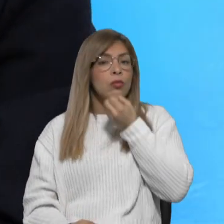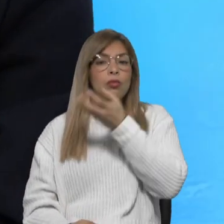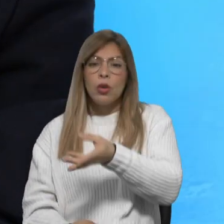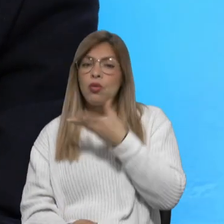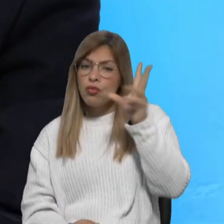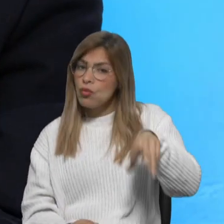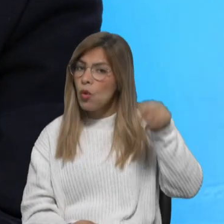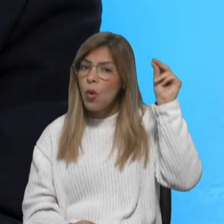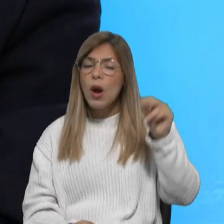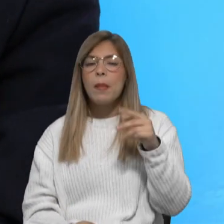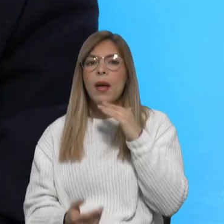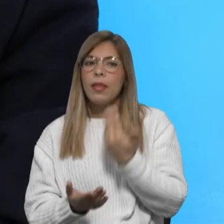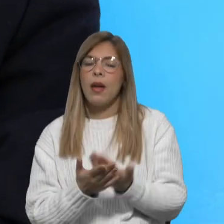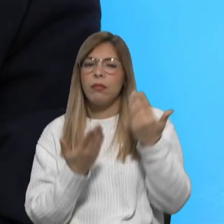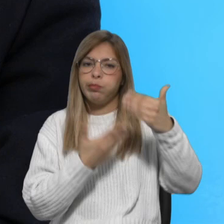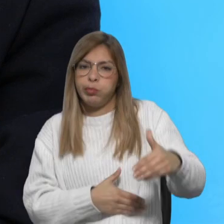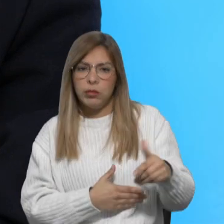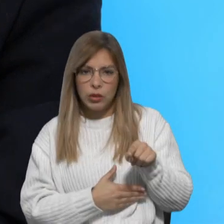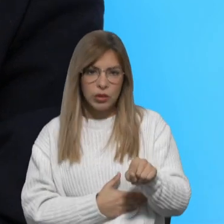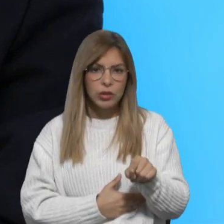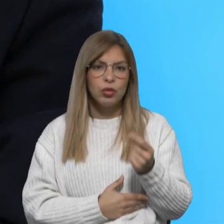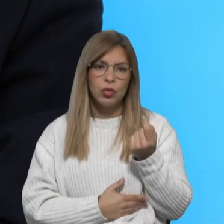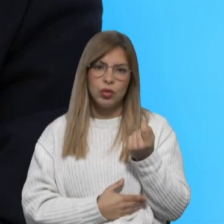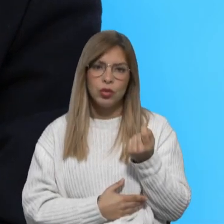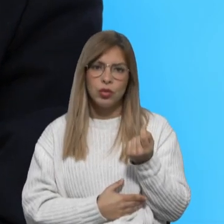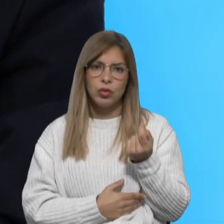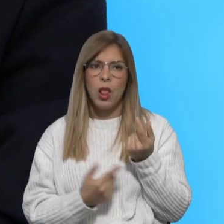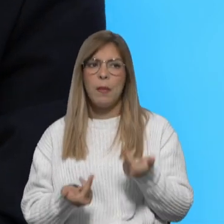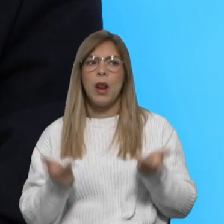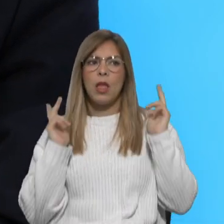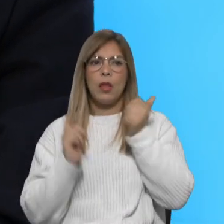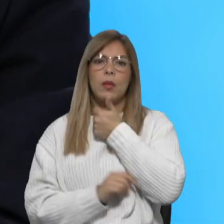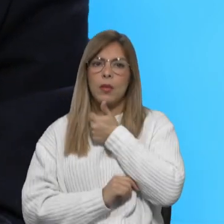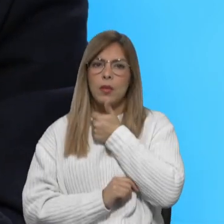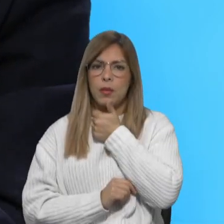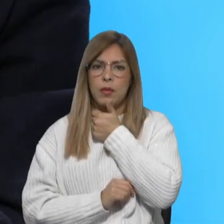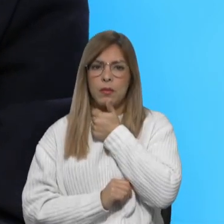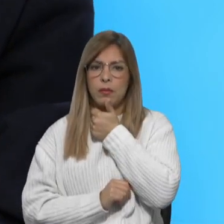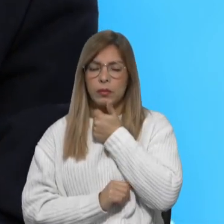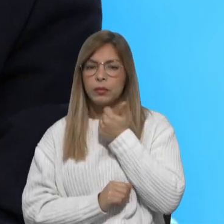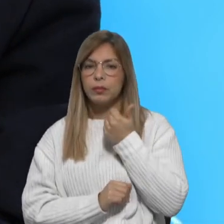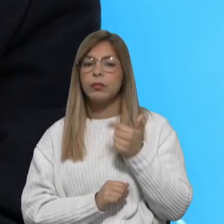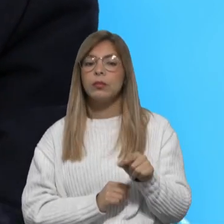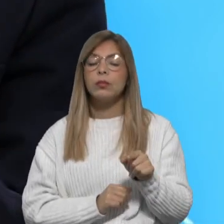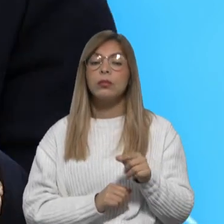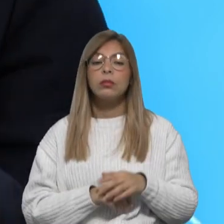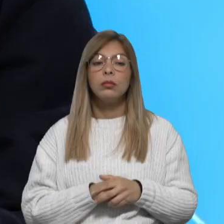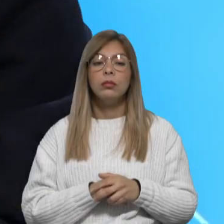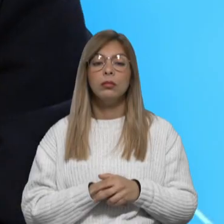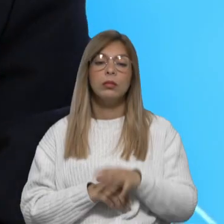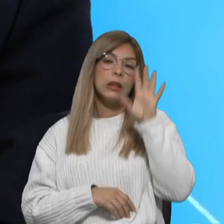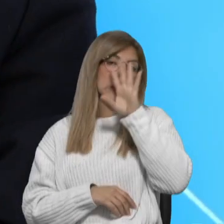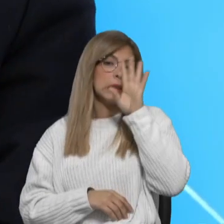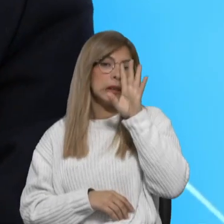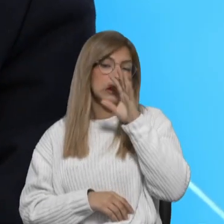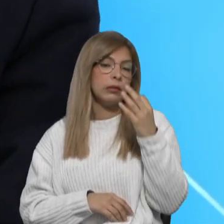e que podem condicionar, no fundo, a liberdade, que é uma das coisas que está em causa, não é? Que se nós tivermos, e